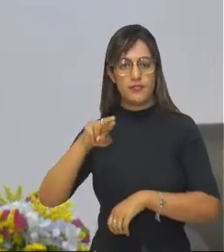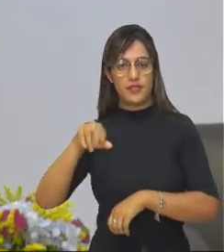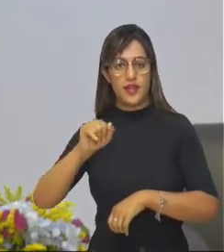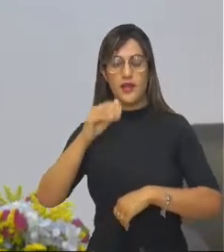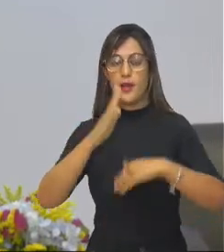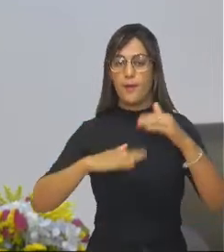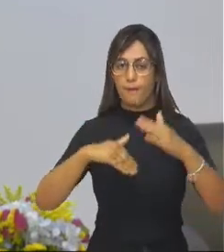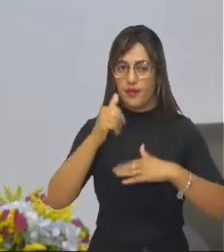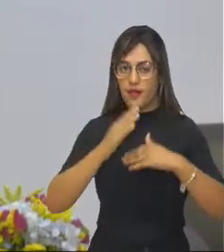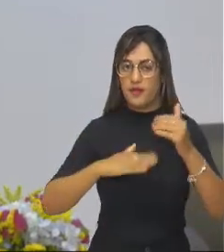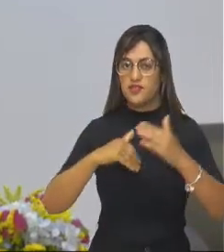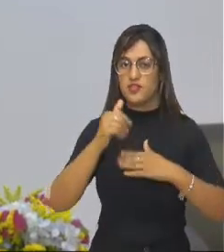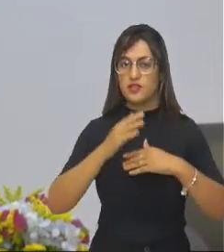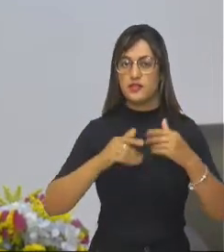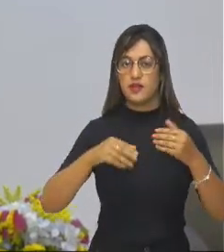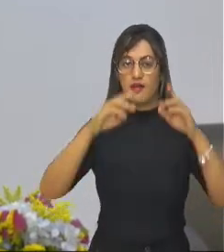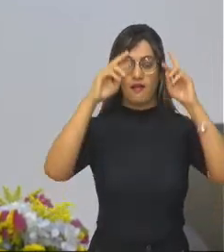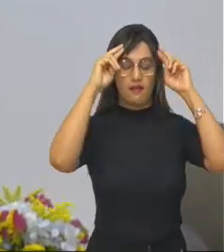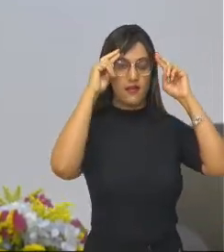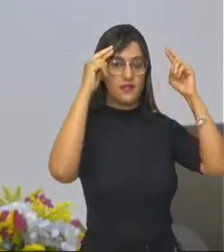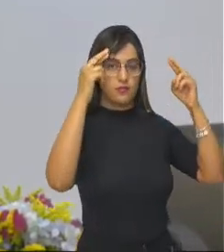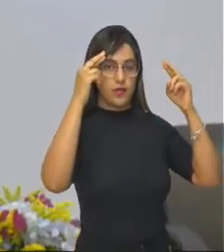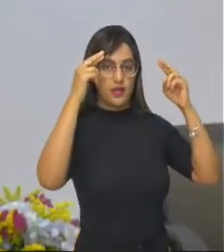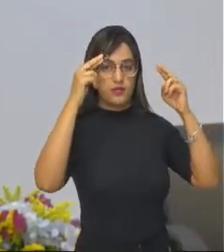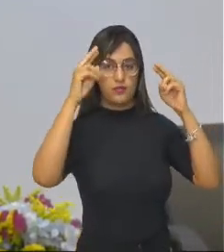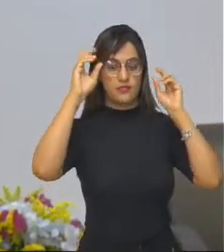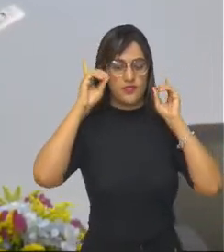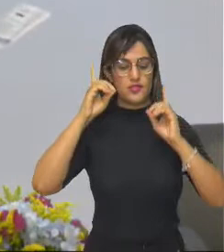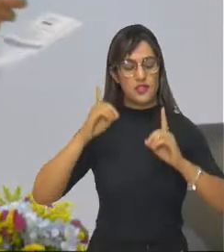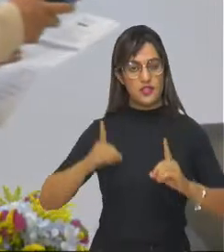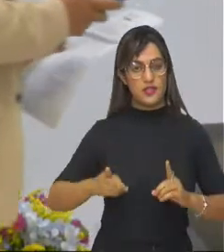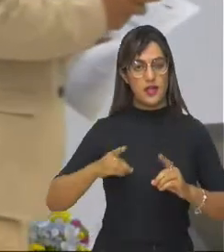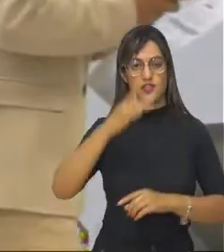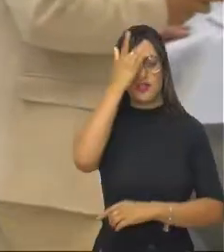e Dignidade das Pessoas Trans.